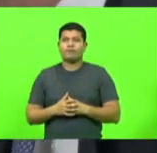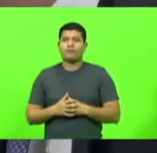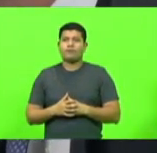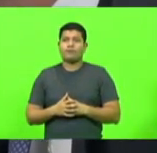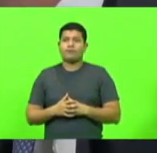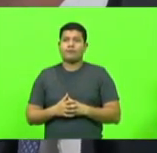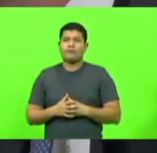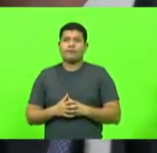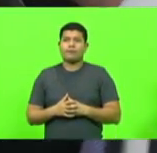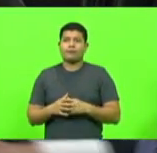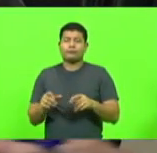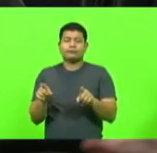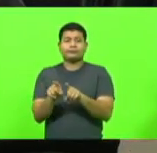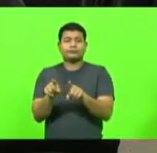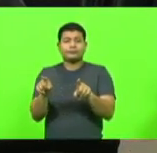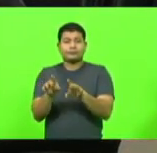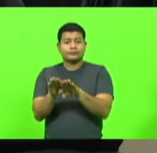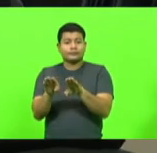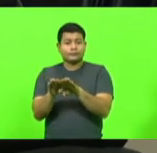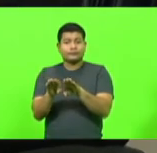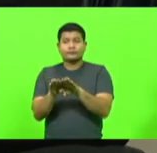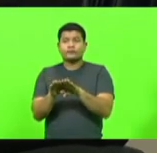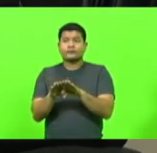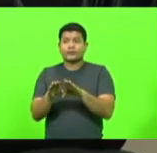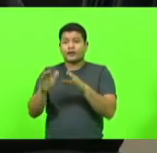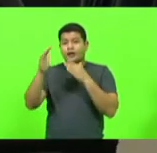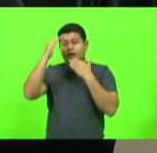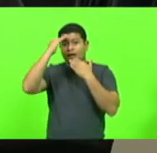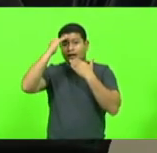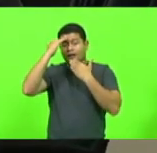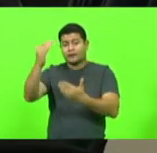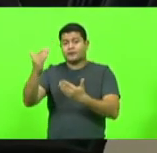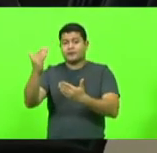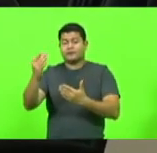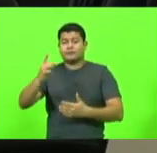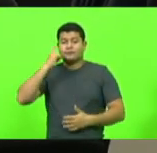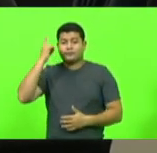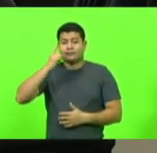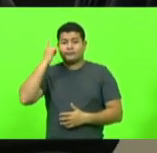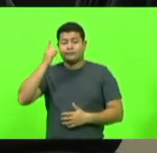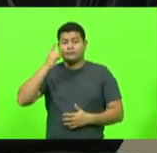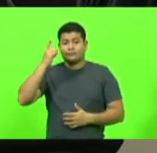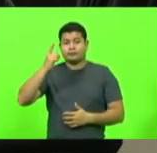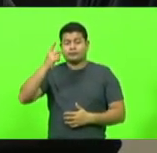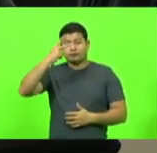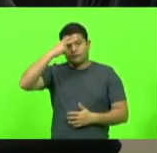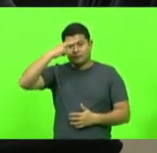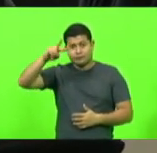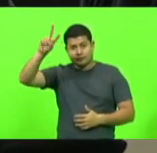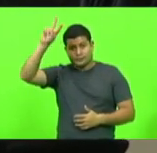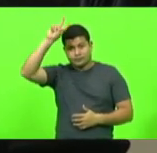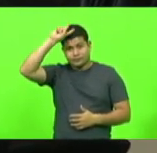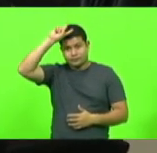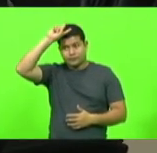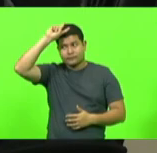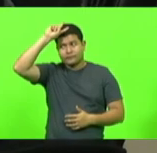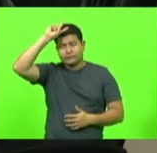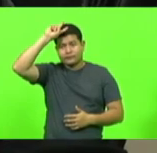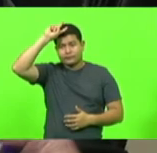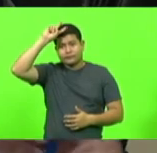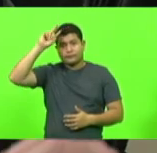Gostaria também de agradecer o deputado Dr. Vicente Caro Preso, né,